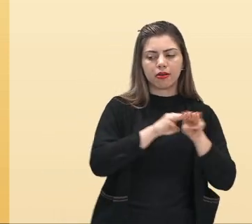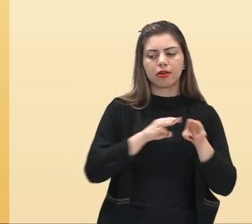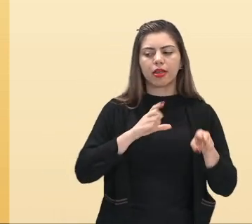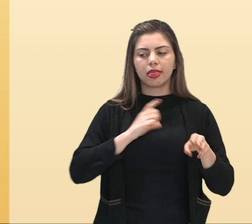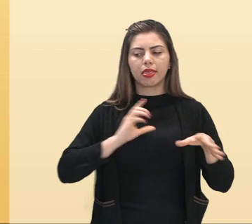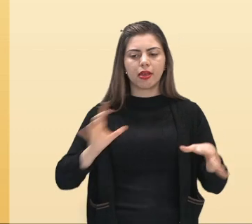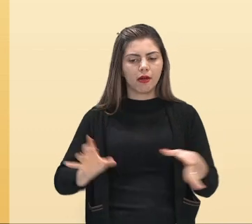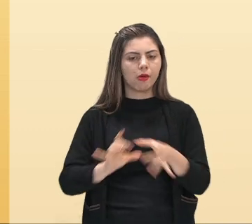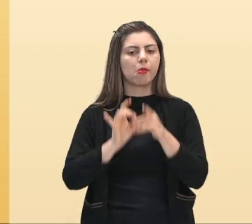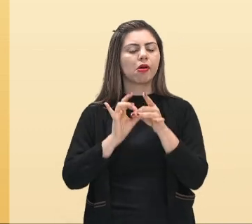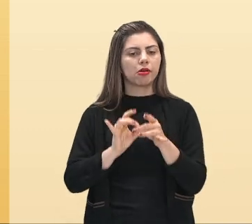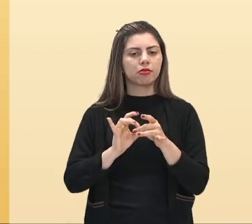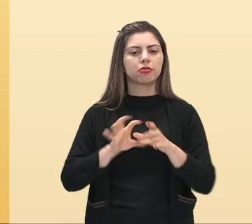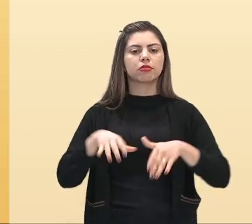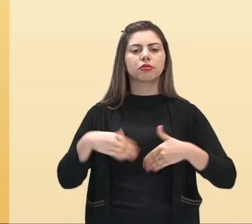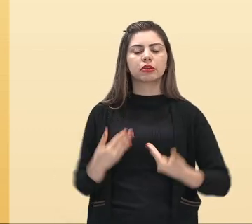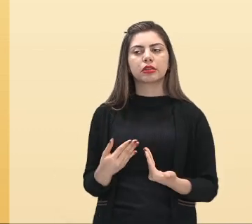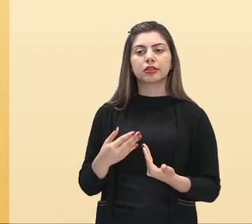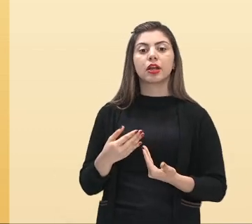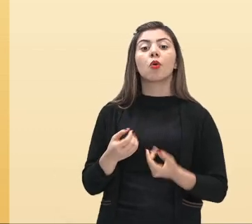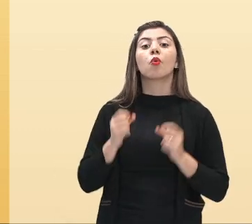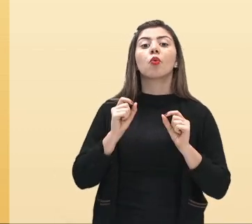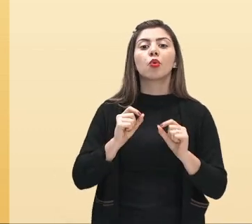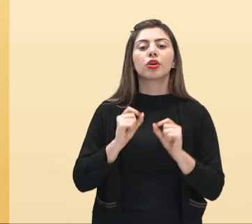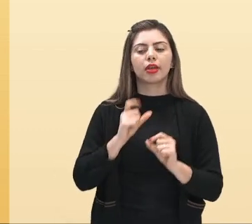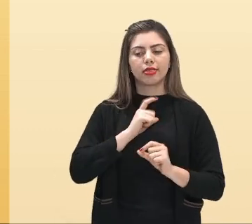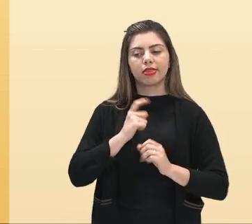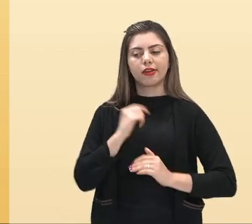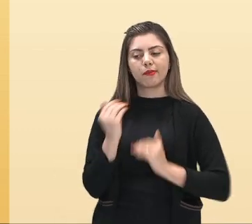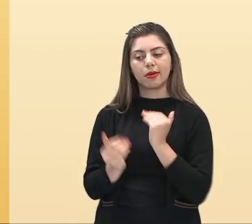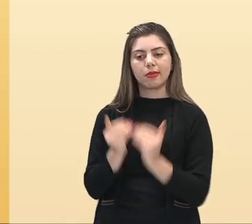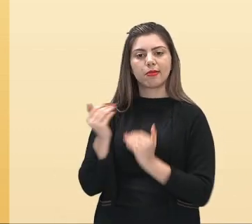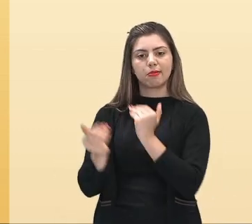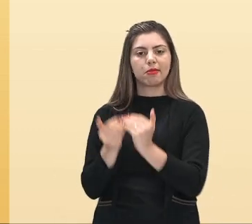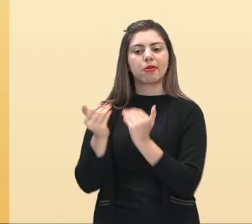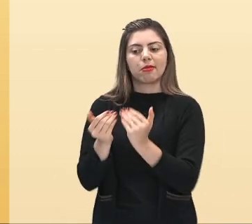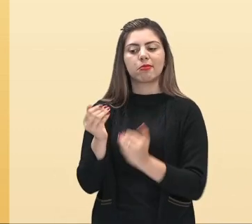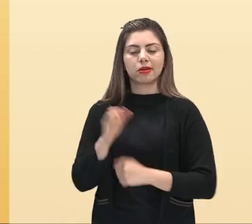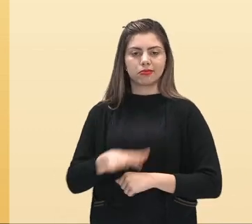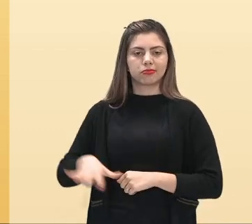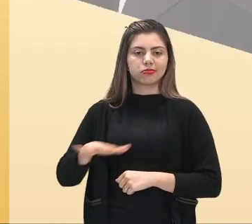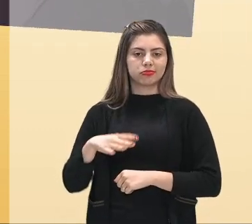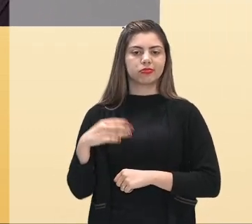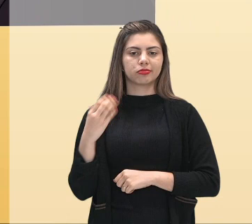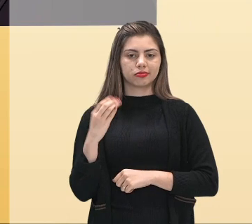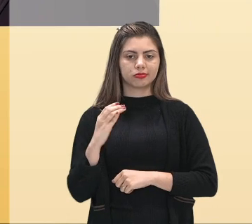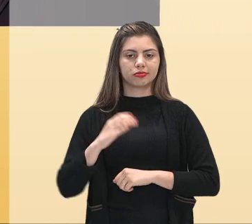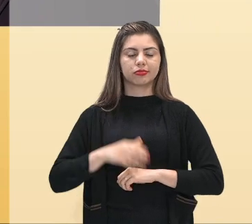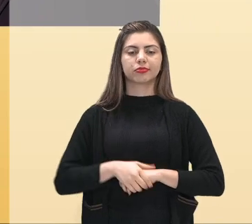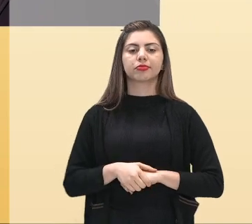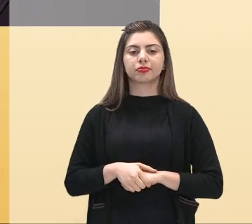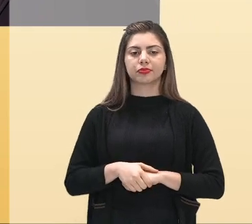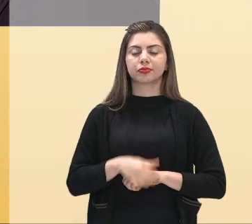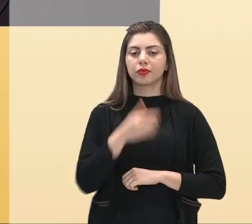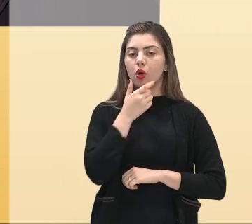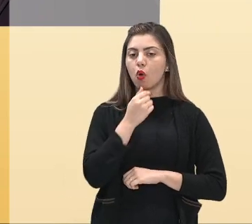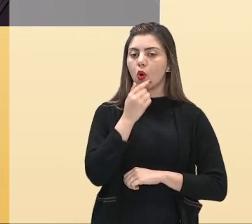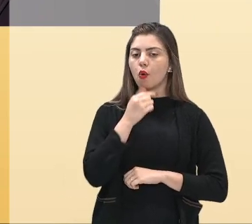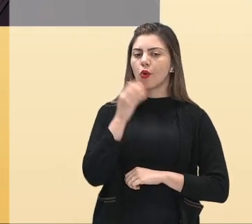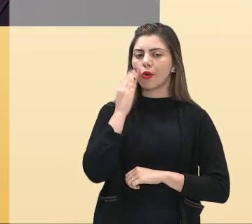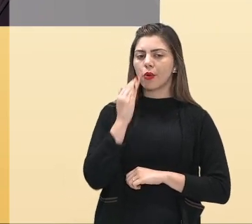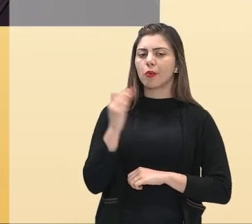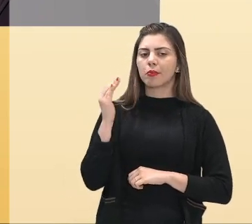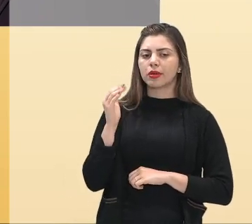magnéticos, permitindo um extraordinário desenvolvimento científico nessa área. O físico e matemático